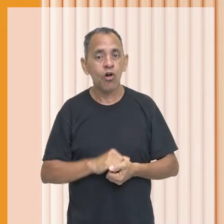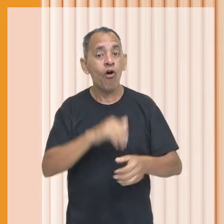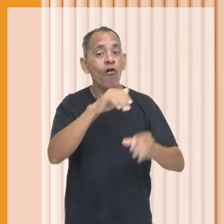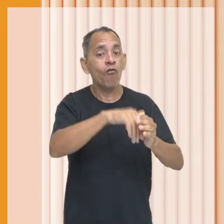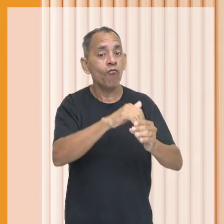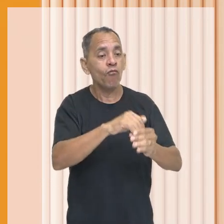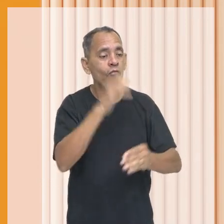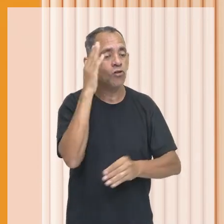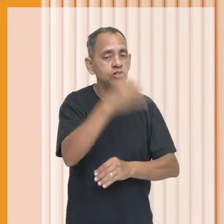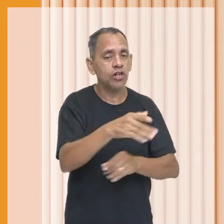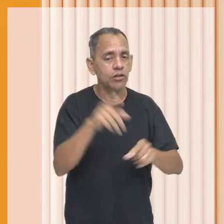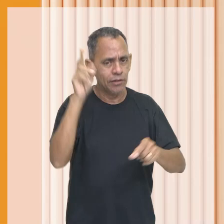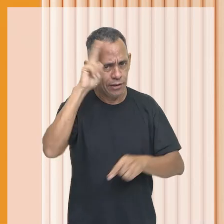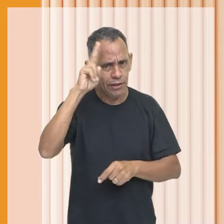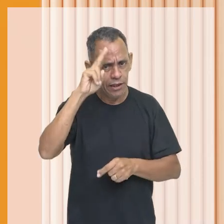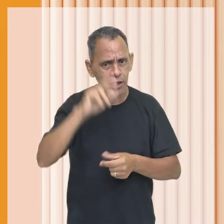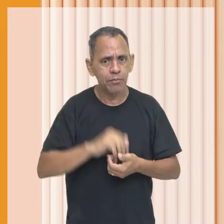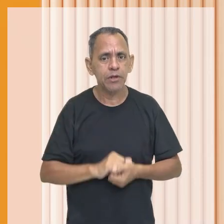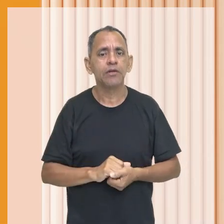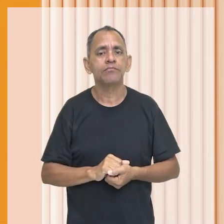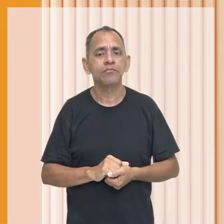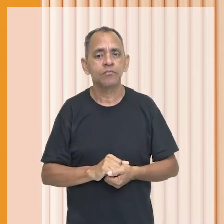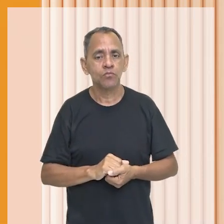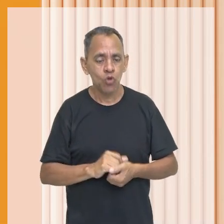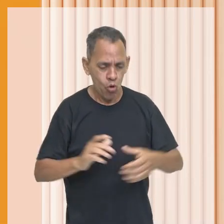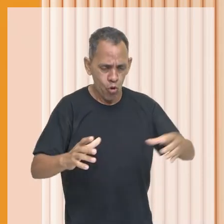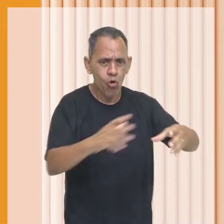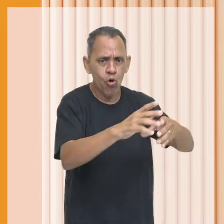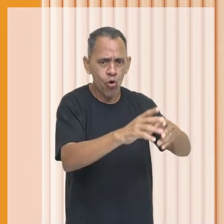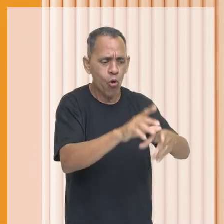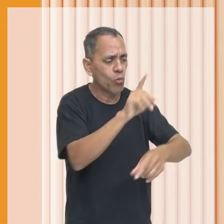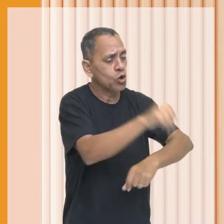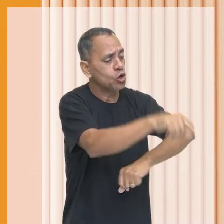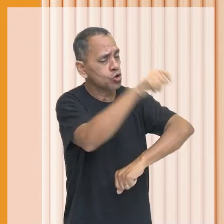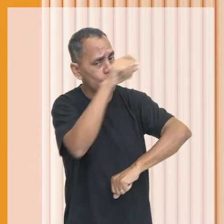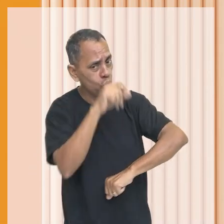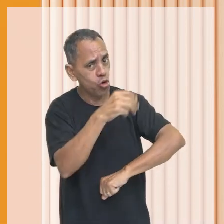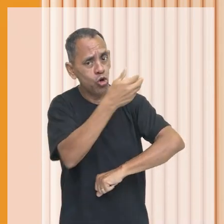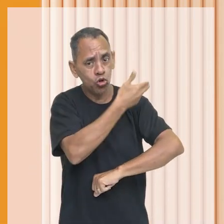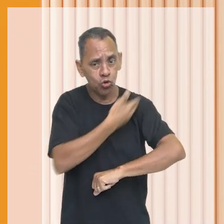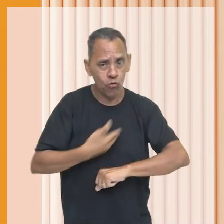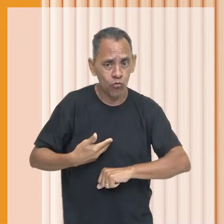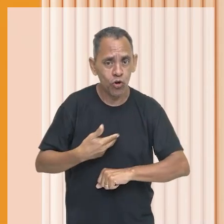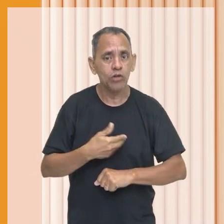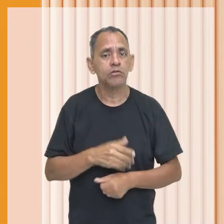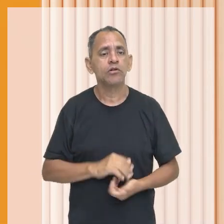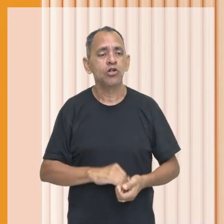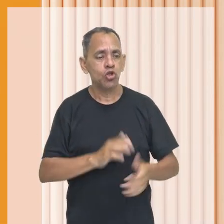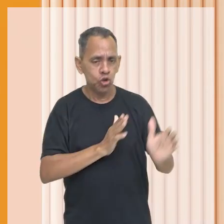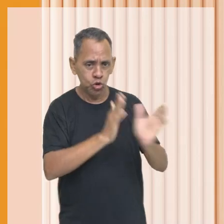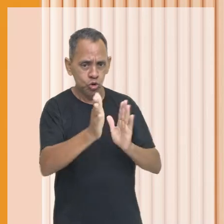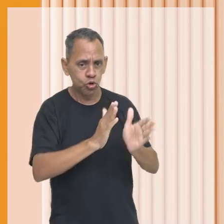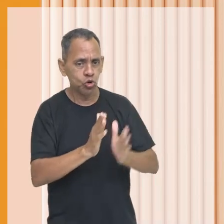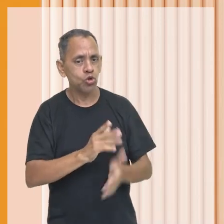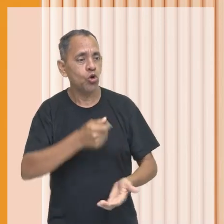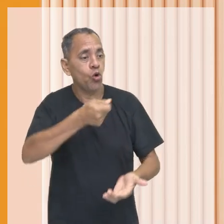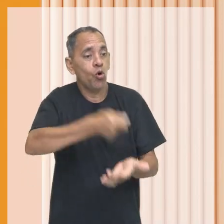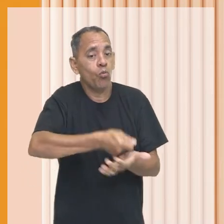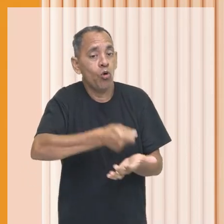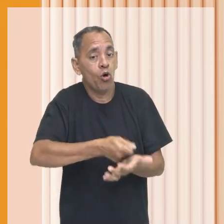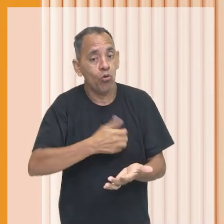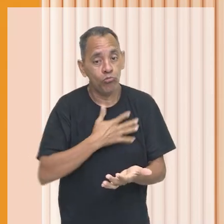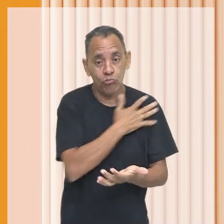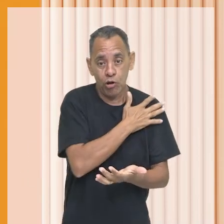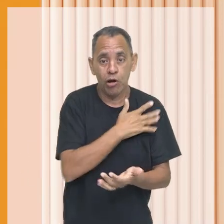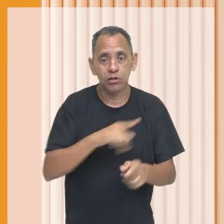lembra das juntas governativas que apontavam ali os governos presidenciais no período militar? Então, quando se terminou o período